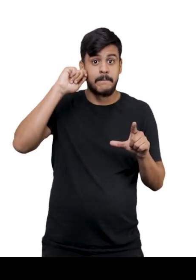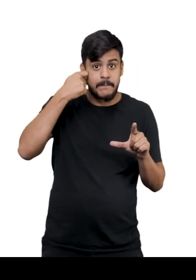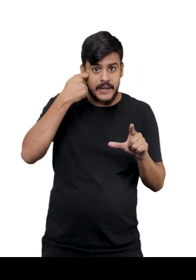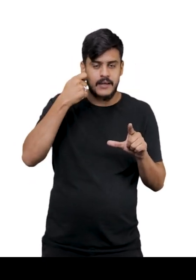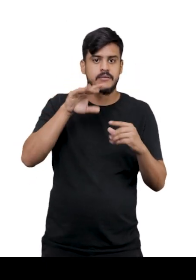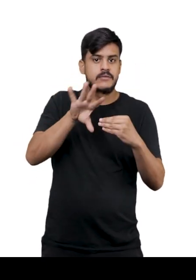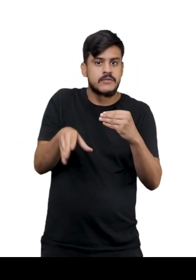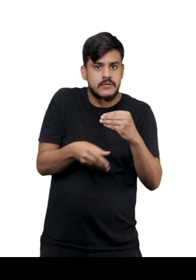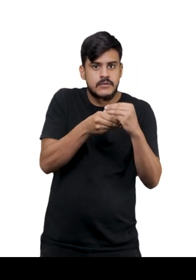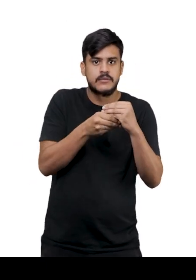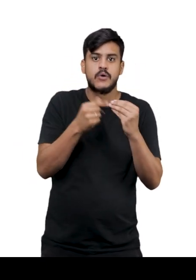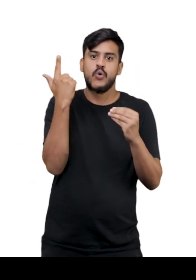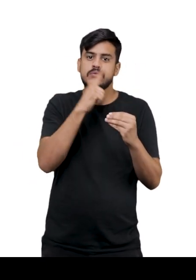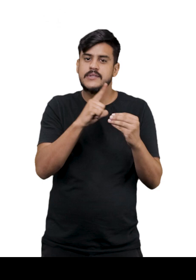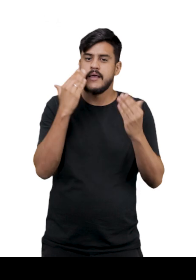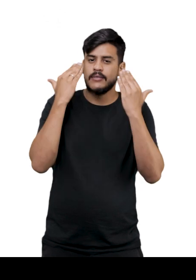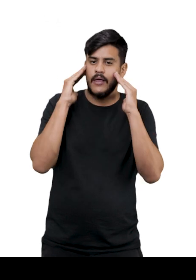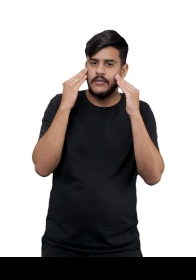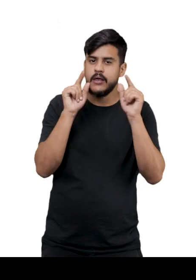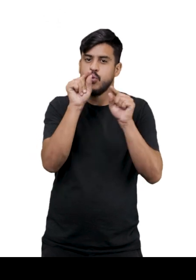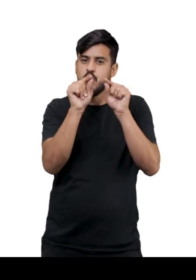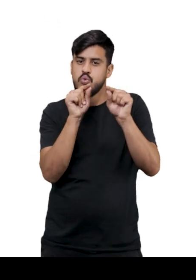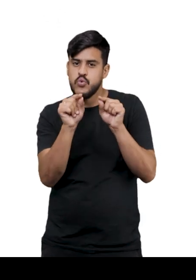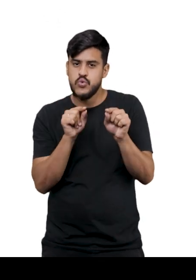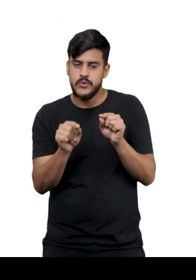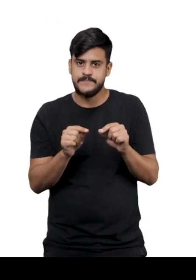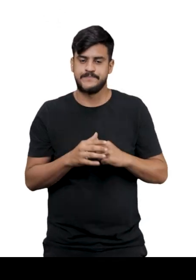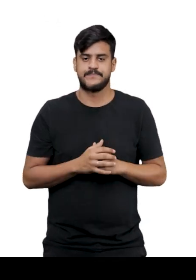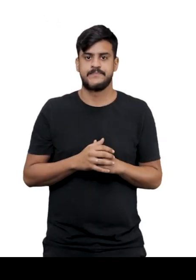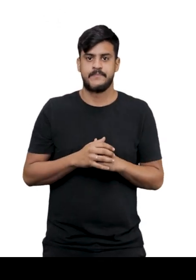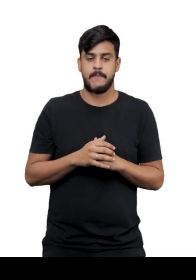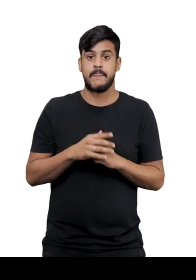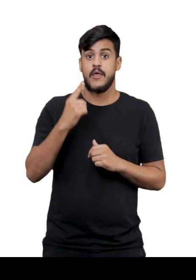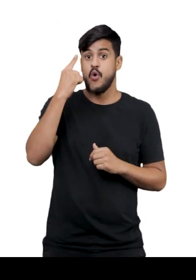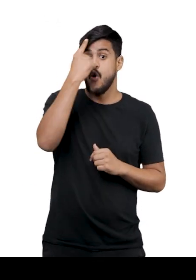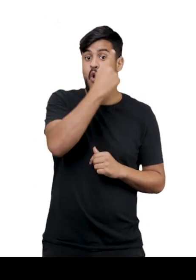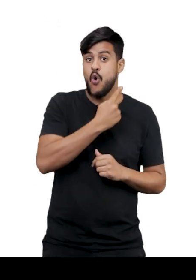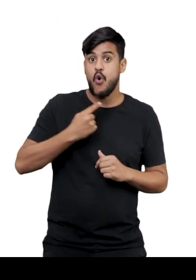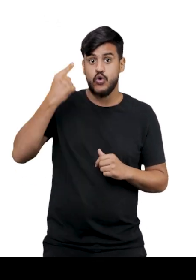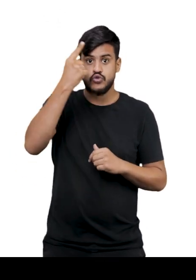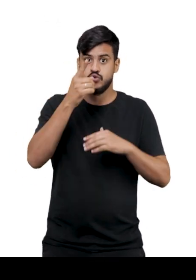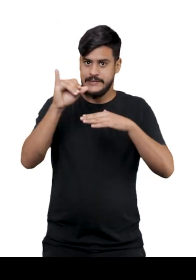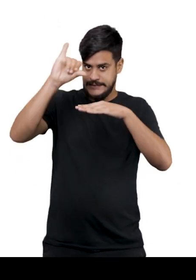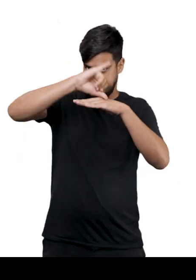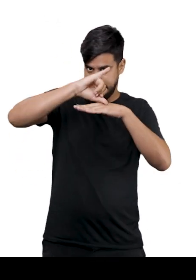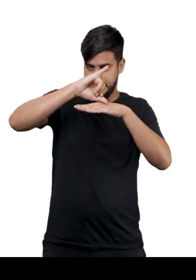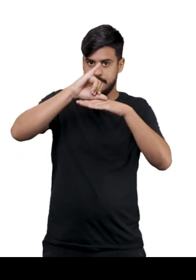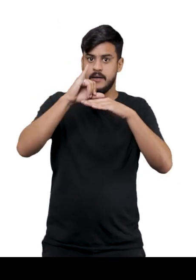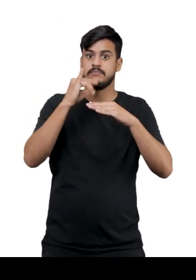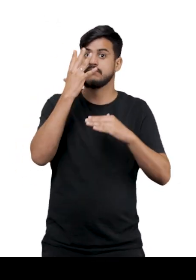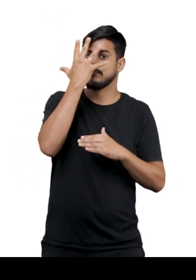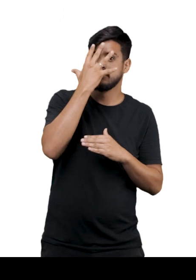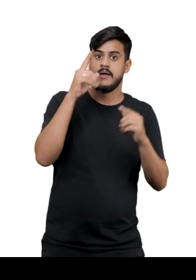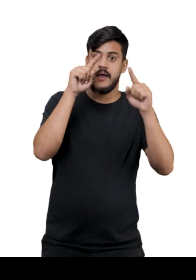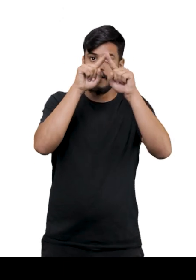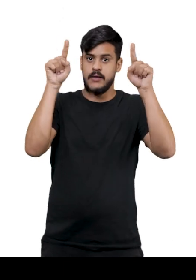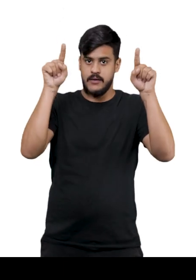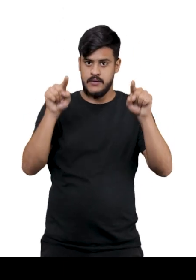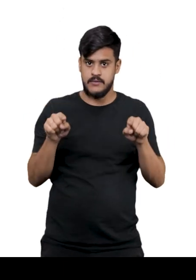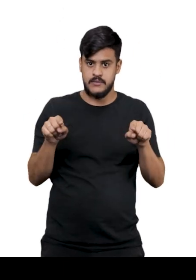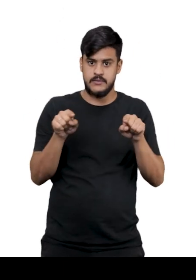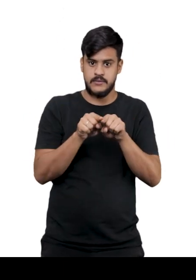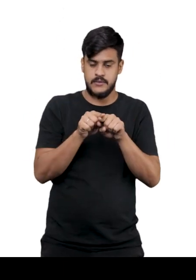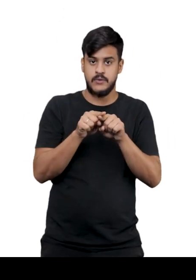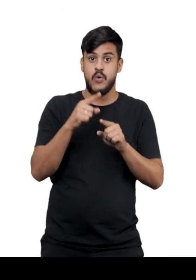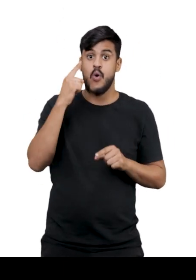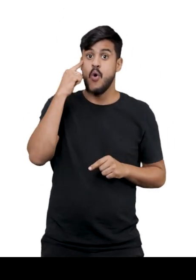que complementam a criação de formas e grafismos. O rosto, situado no topo da peça, tem um formato